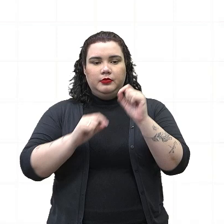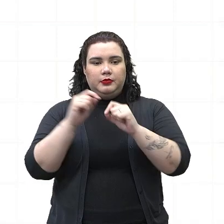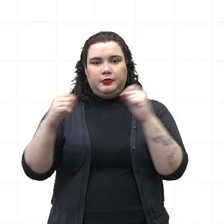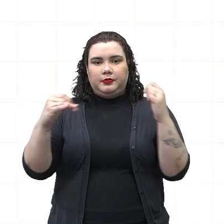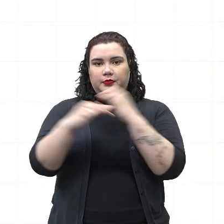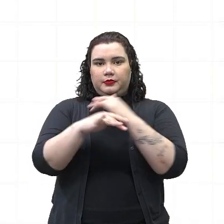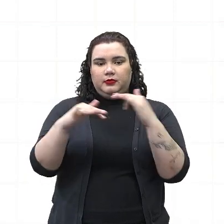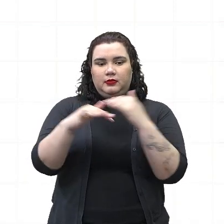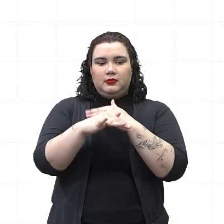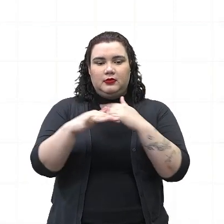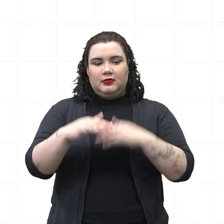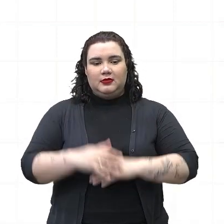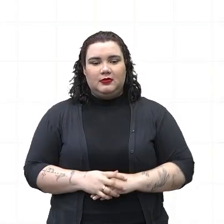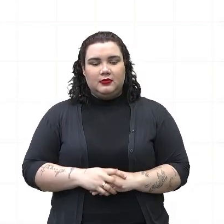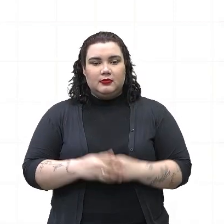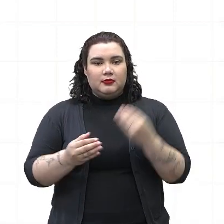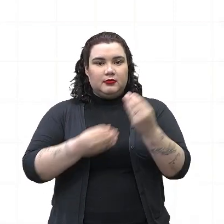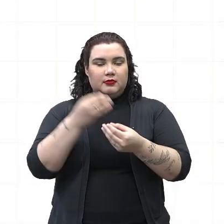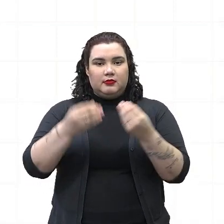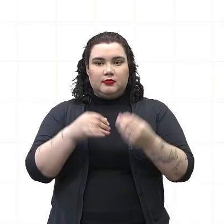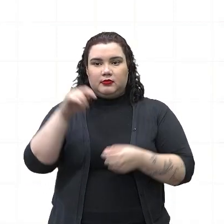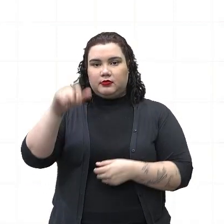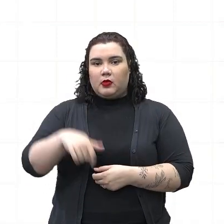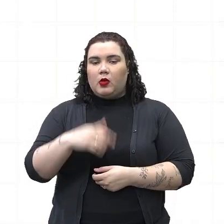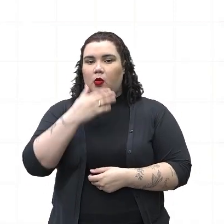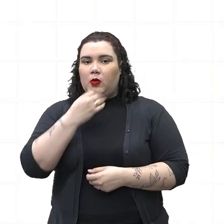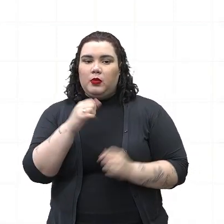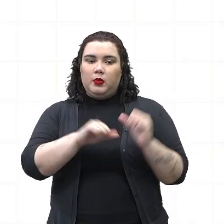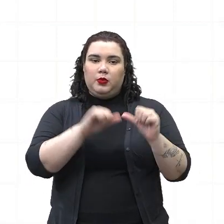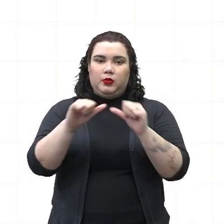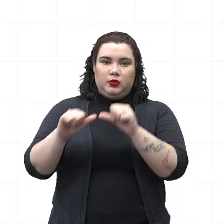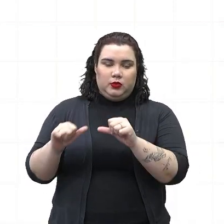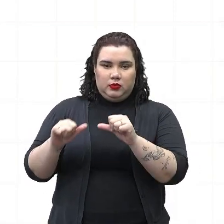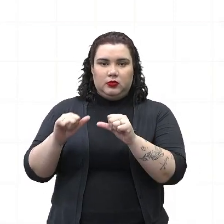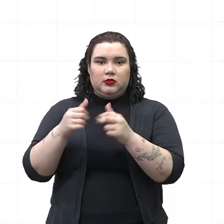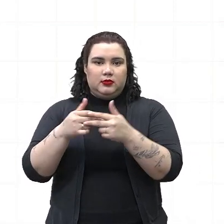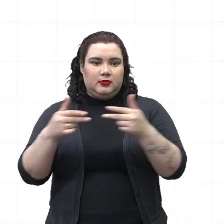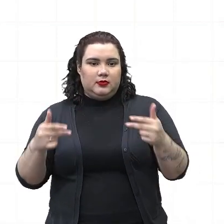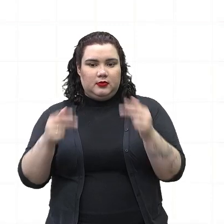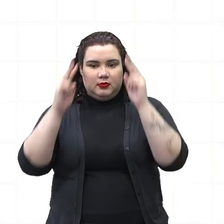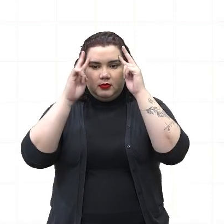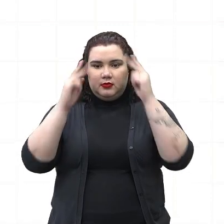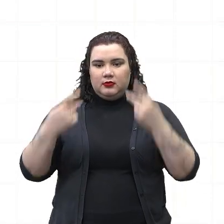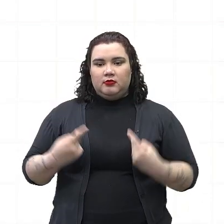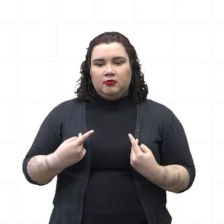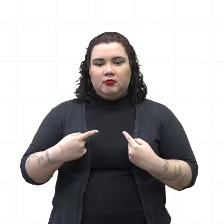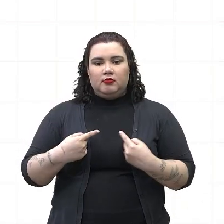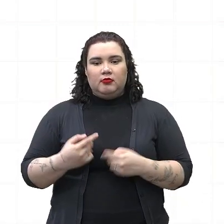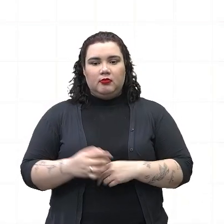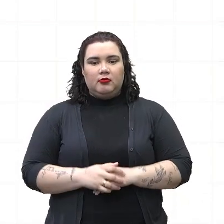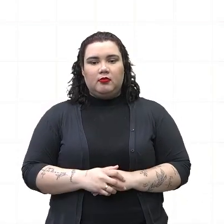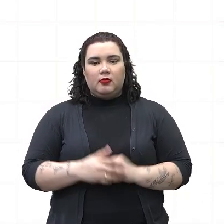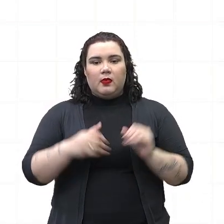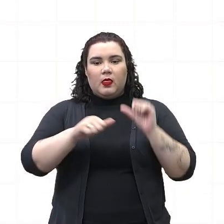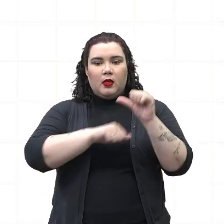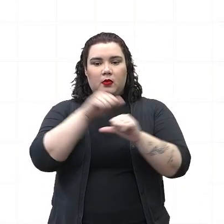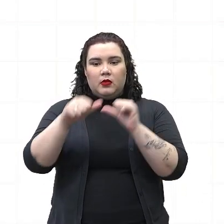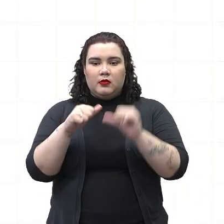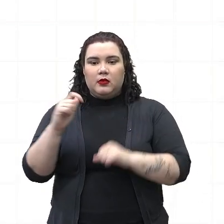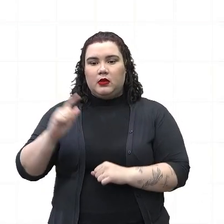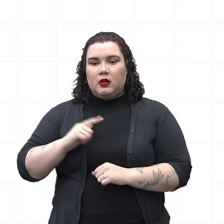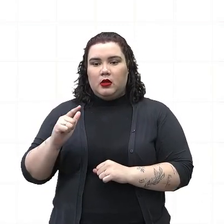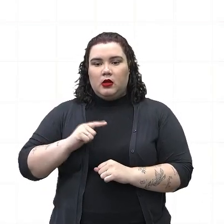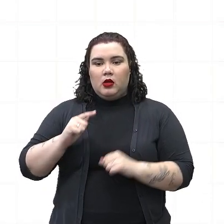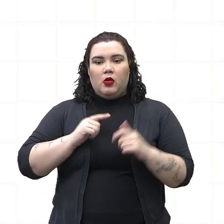que o homem mudou as coisas ali nessas áreas, né? Tudo isso porque ocorreu essa mudança das